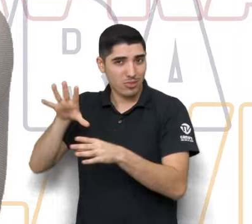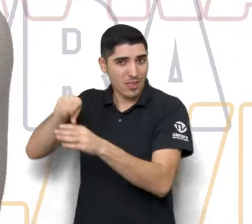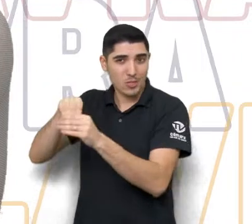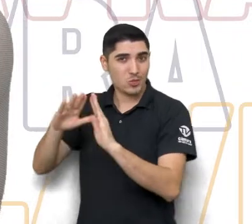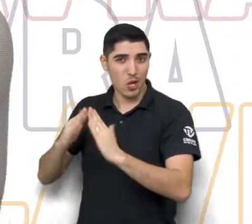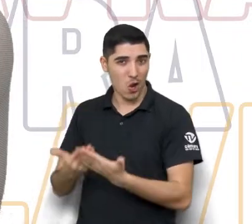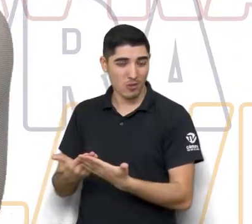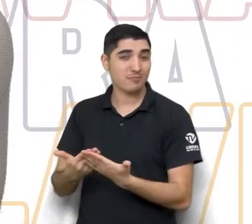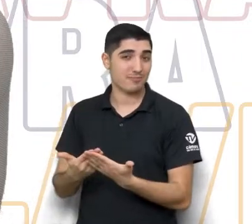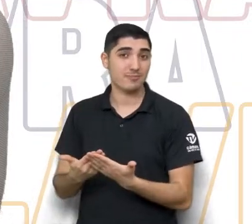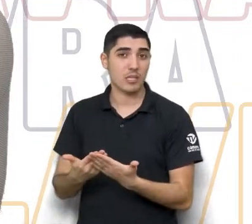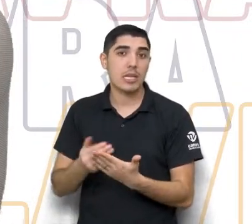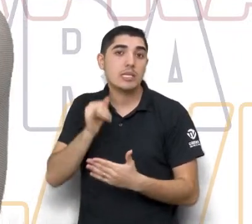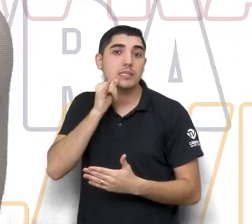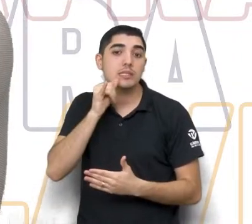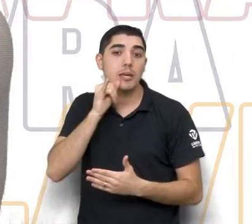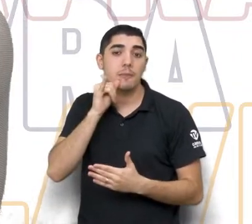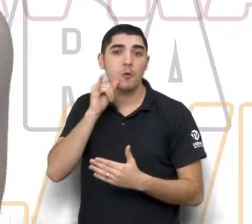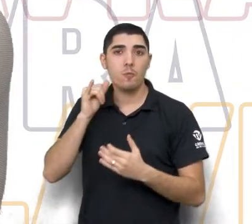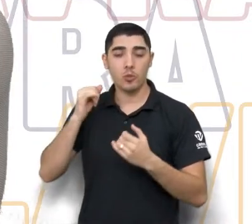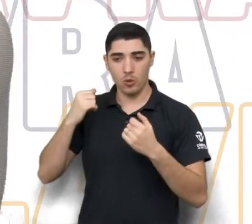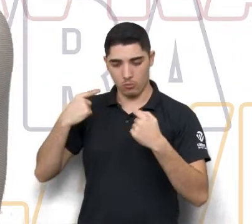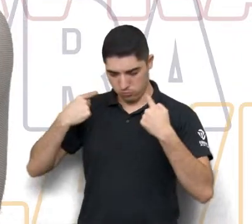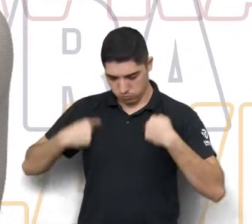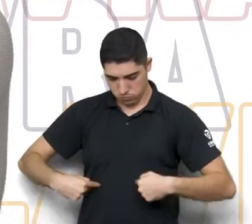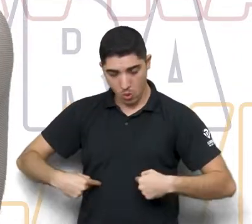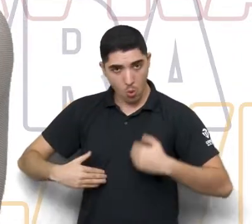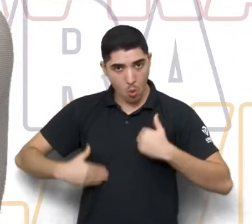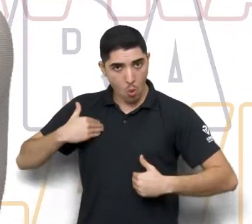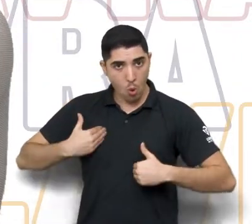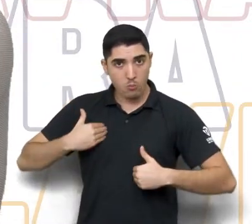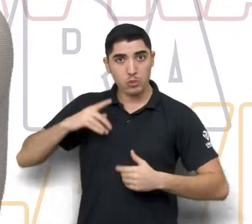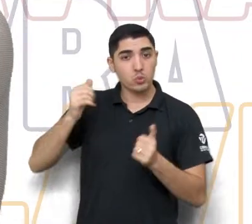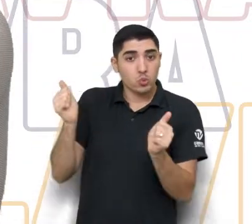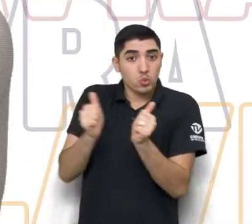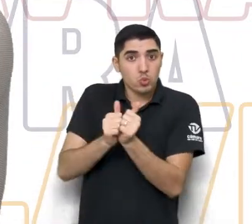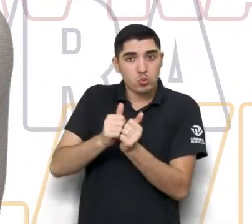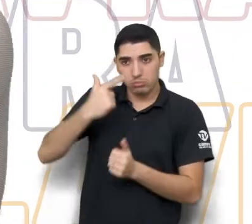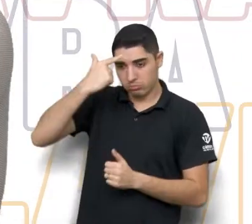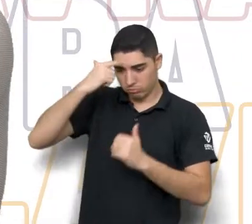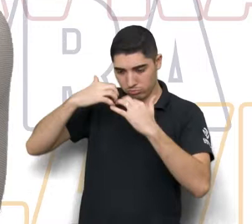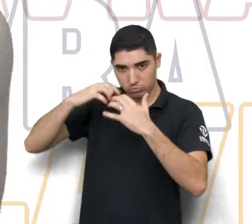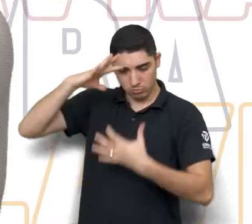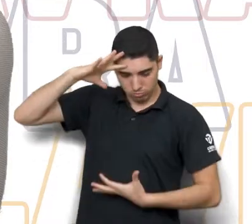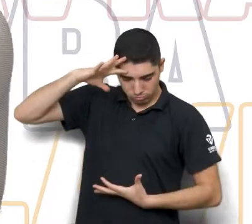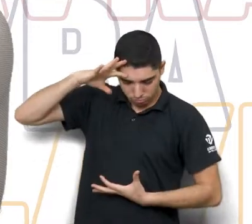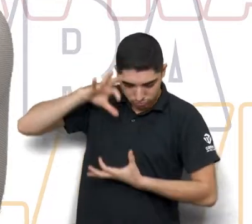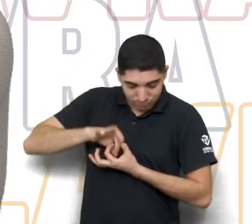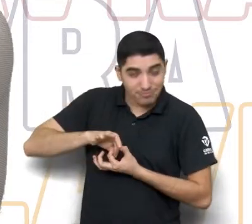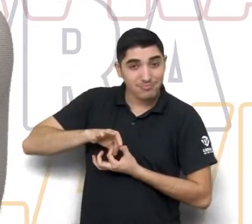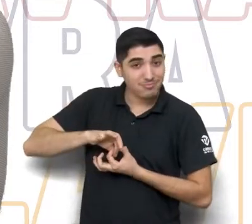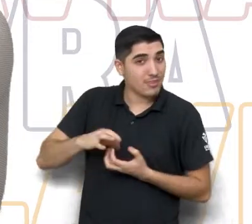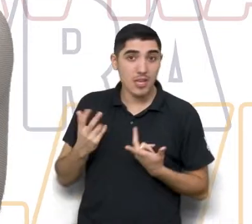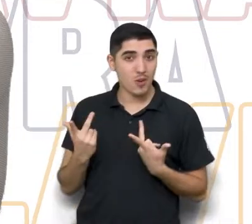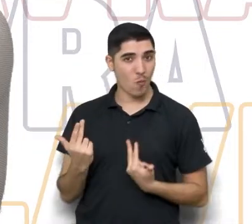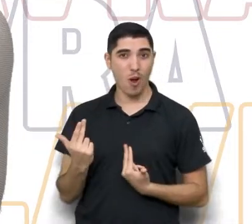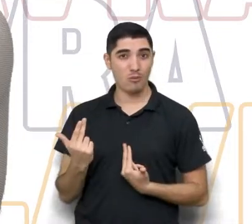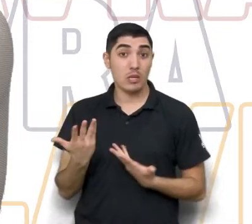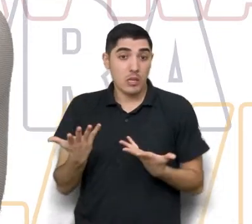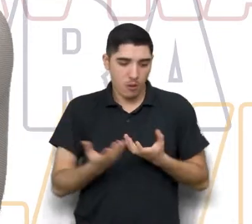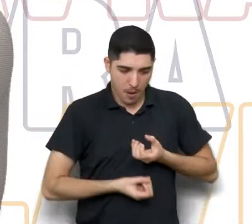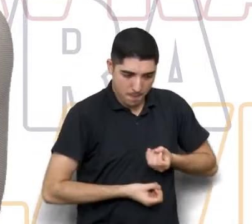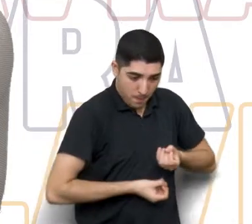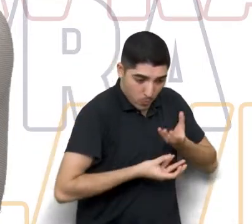o físico não está descolado do intelecto. Intelecto e físico caminham juntos, né? Então eu creio que a